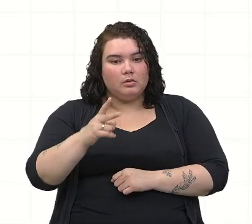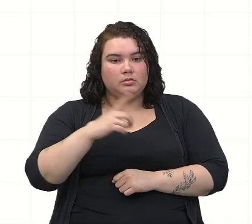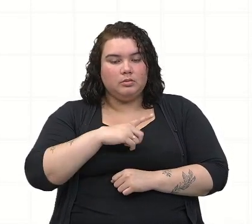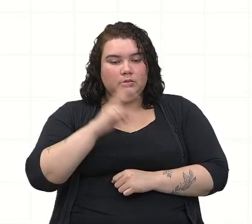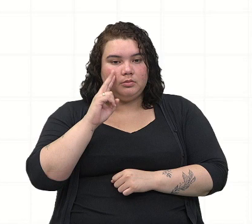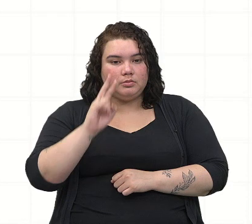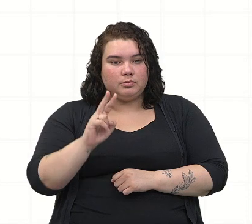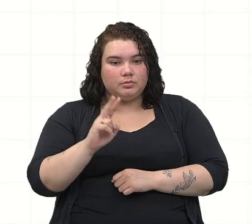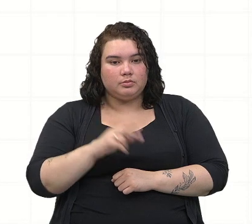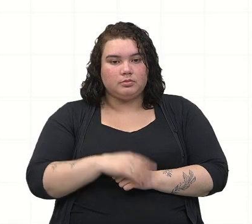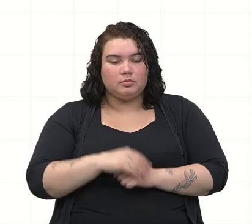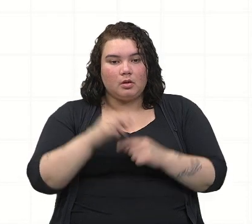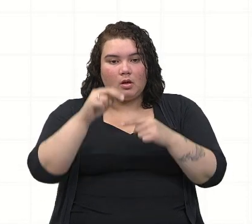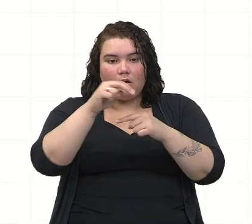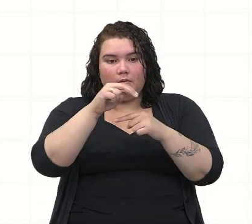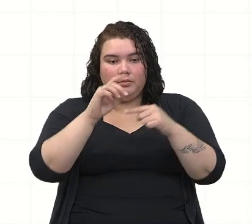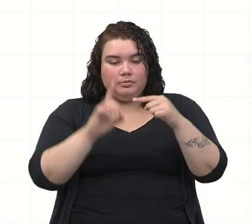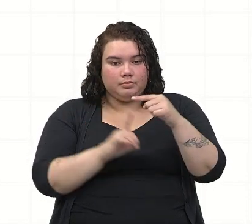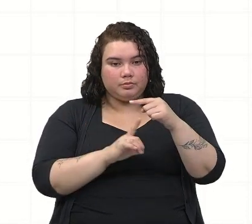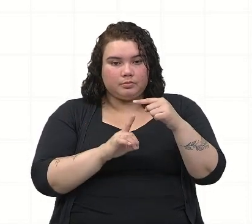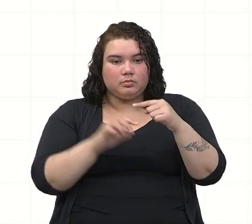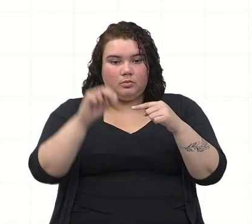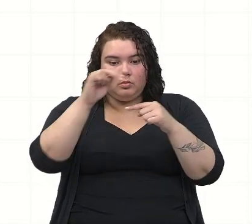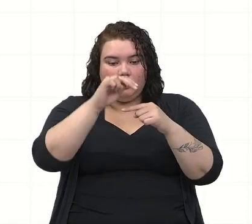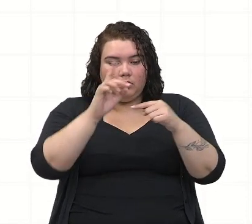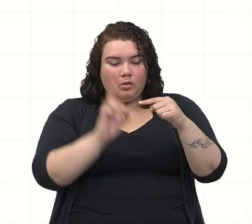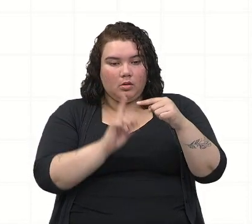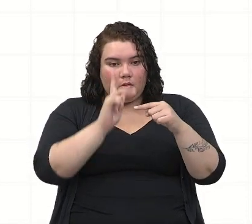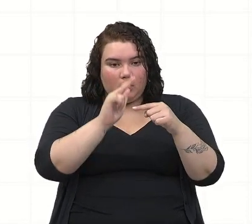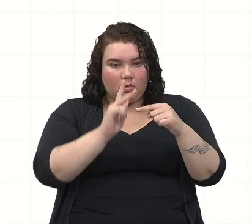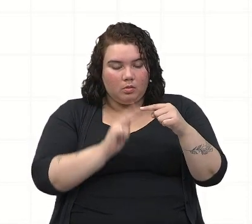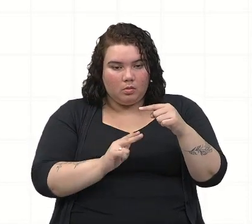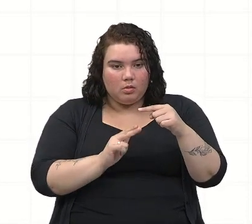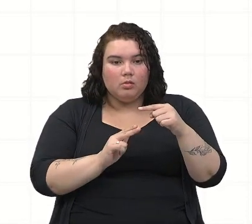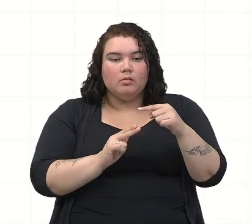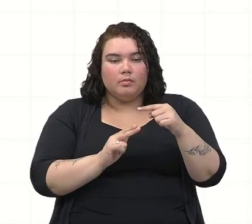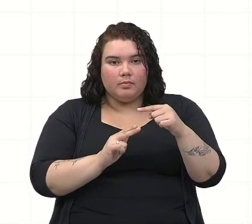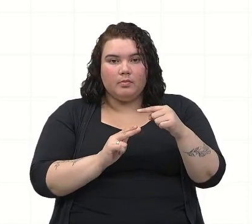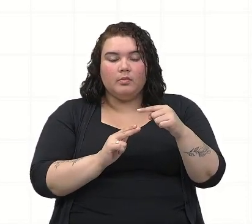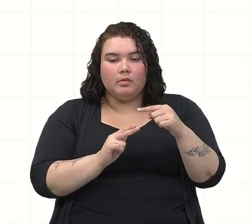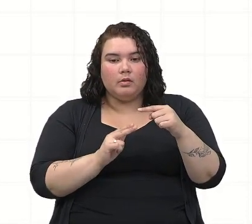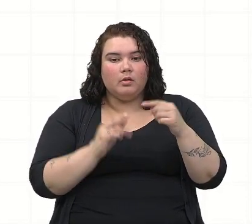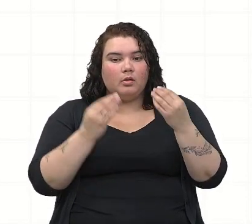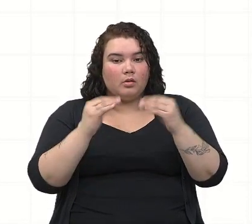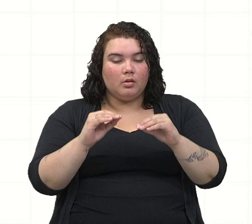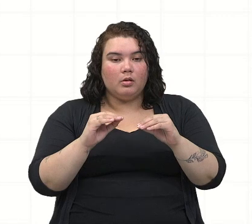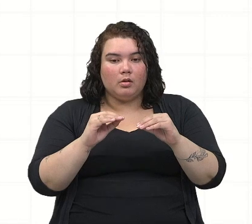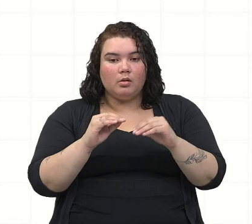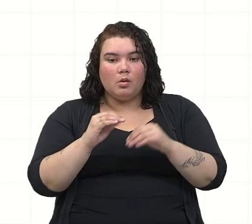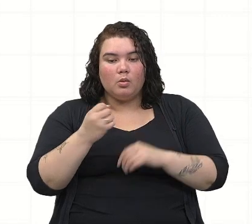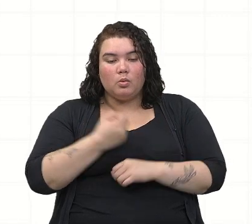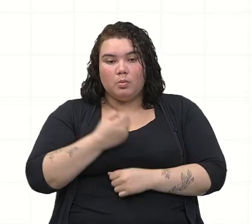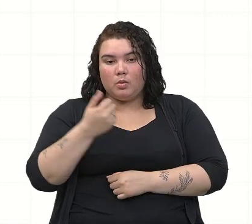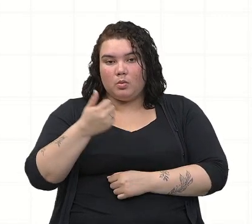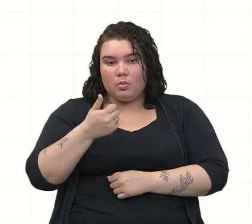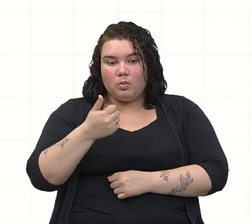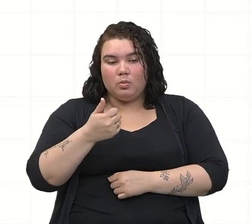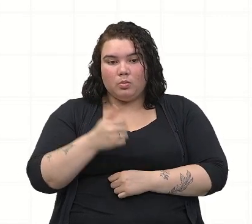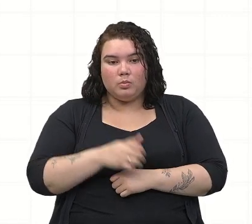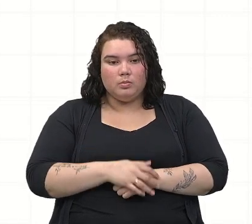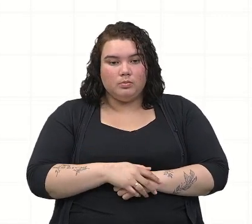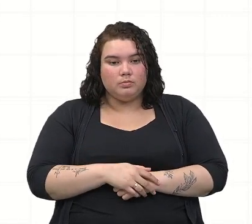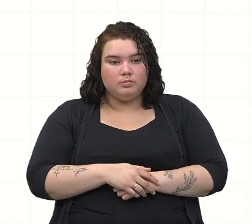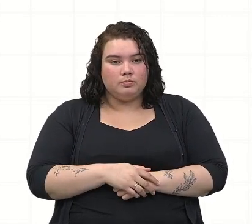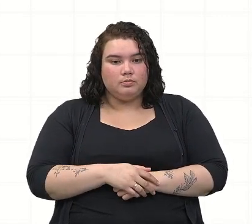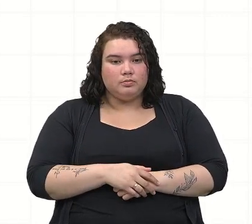visualiza uma fração que o numerador e o denominador são iguais, tá? Nós estamos falando de 1 inteiro, tá?